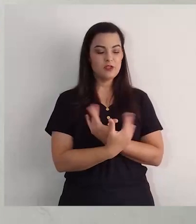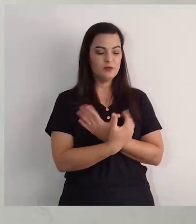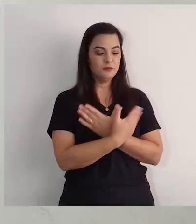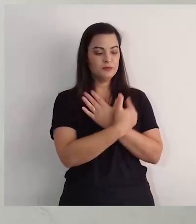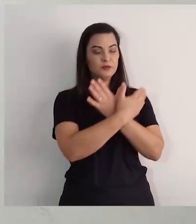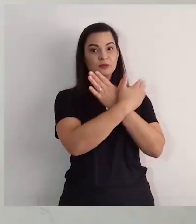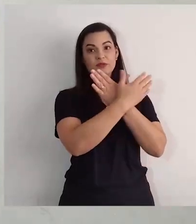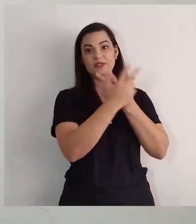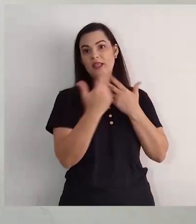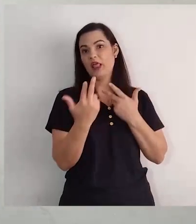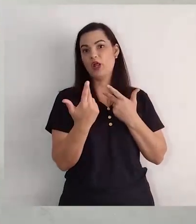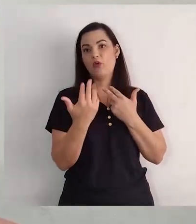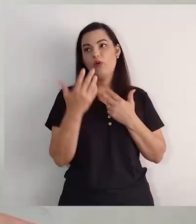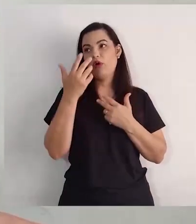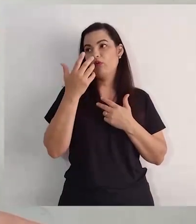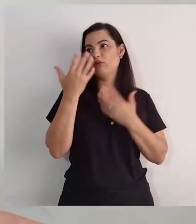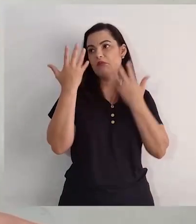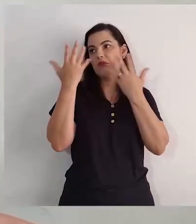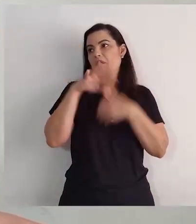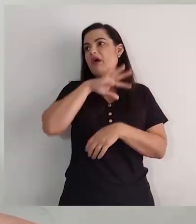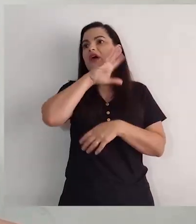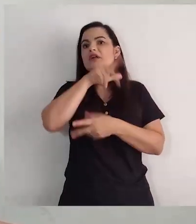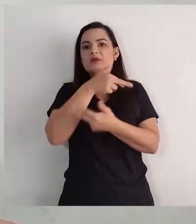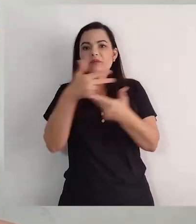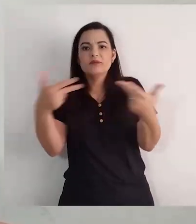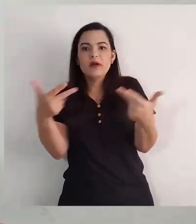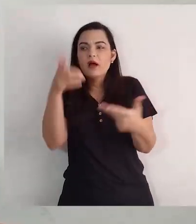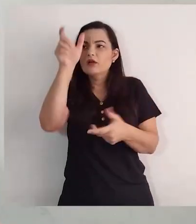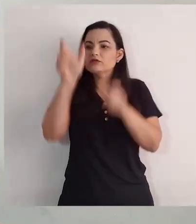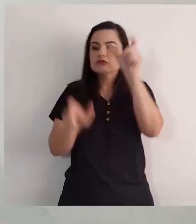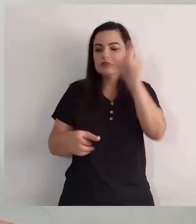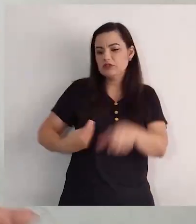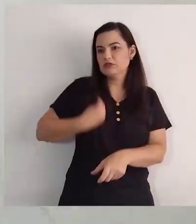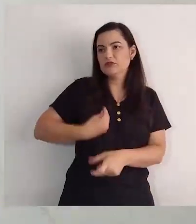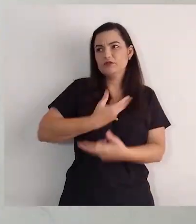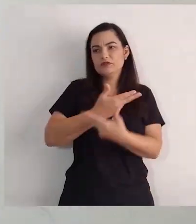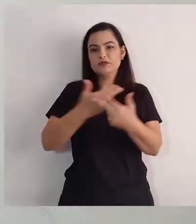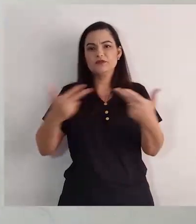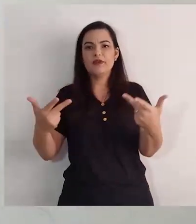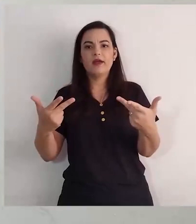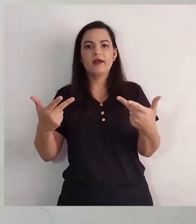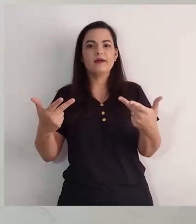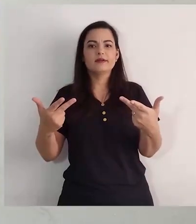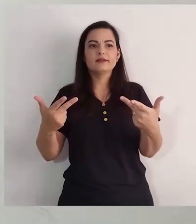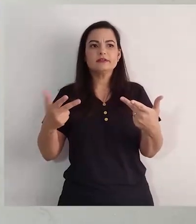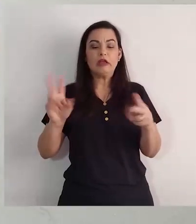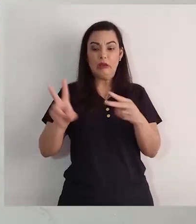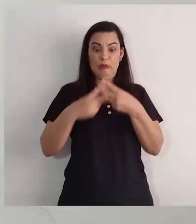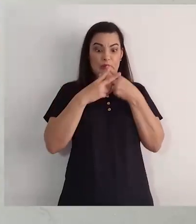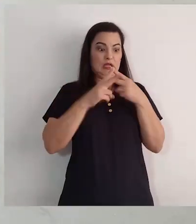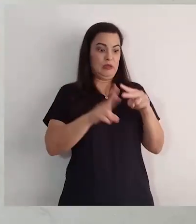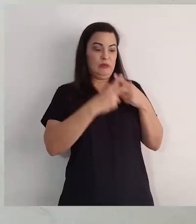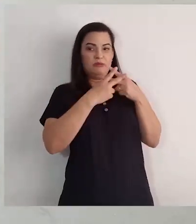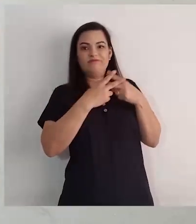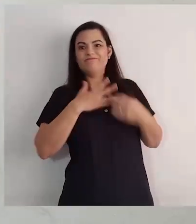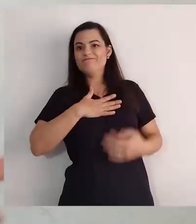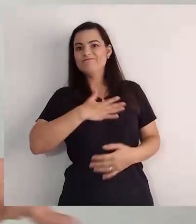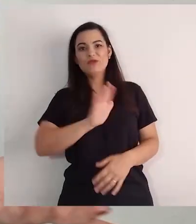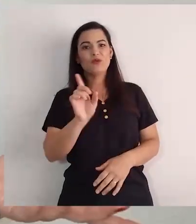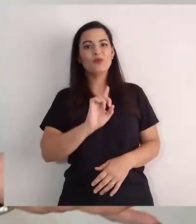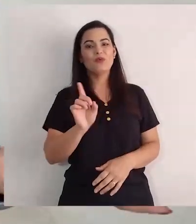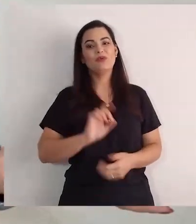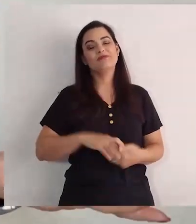seres vivos, eles não foram feitos para ficarem aprisionados. E aí,